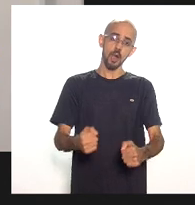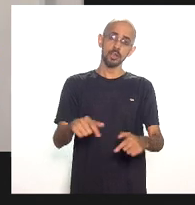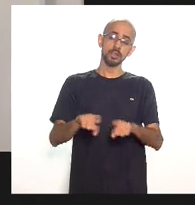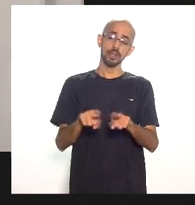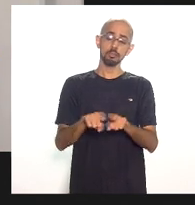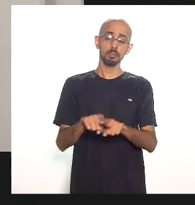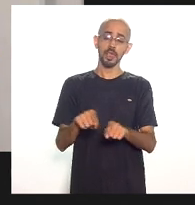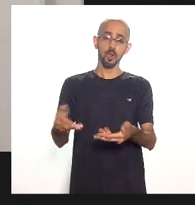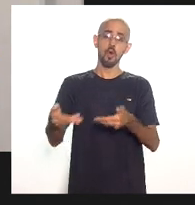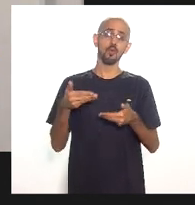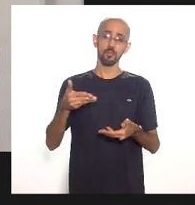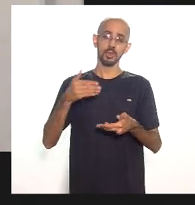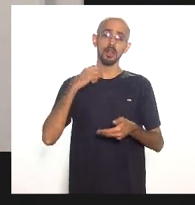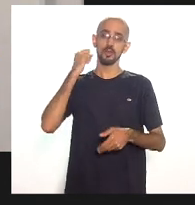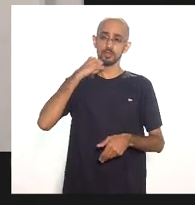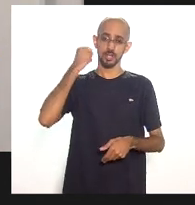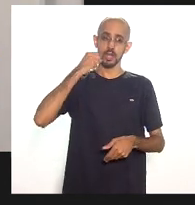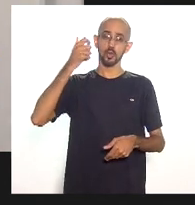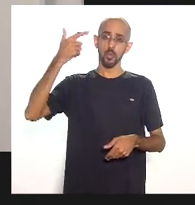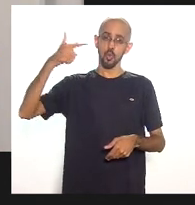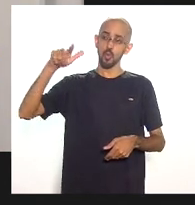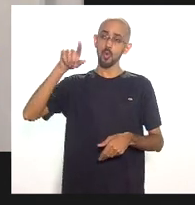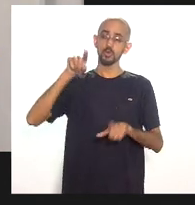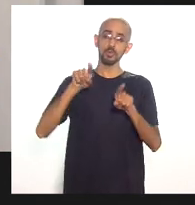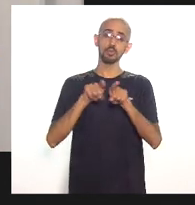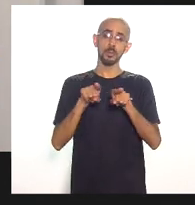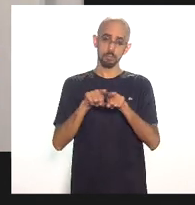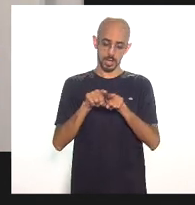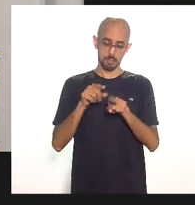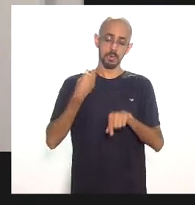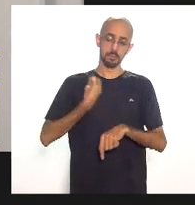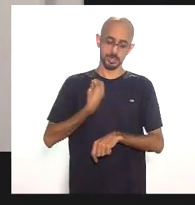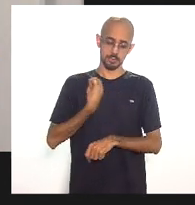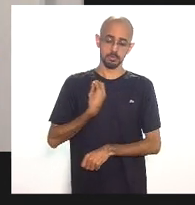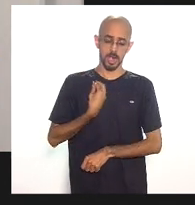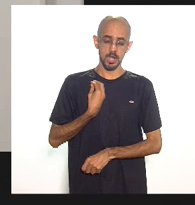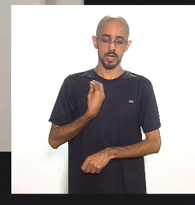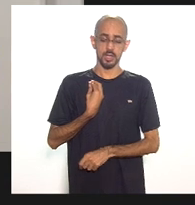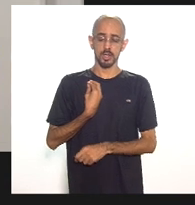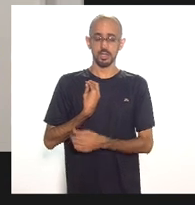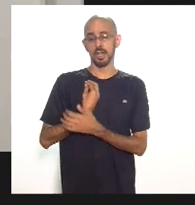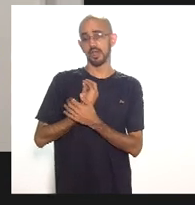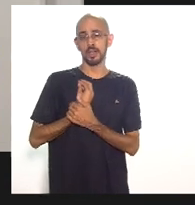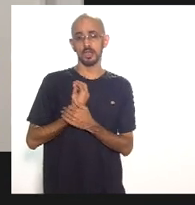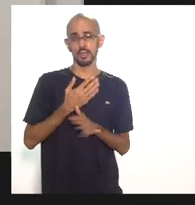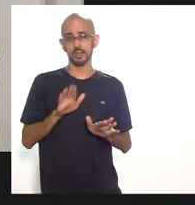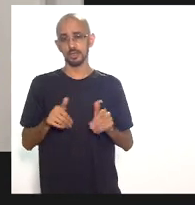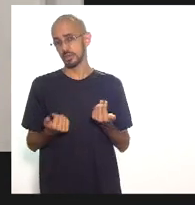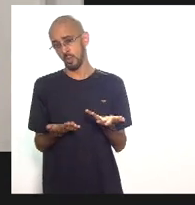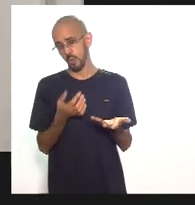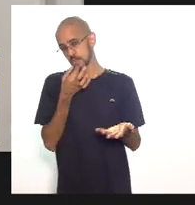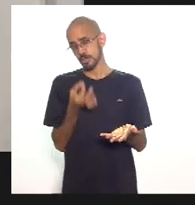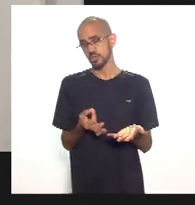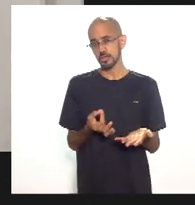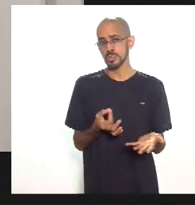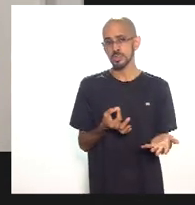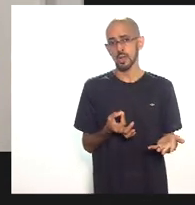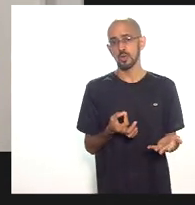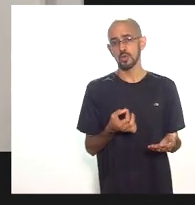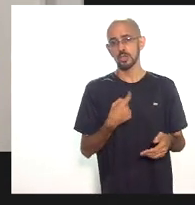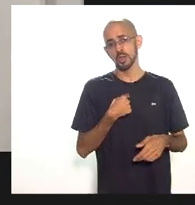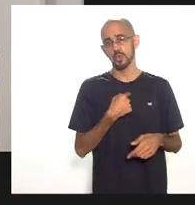senador também para participar no dia 19. Então, foi essa sugestão que